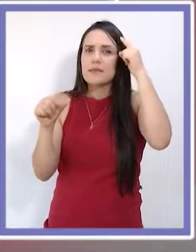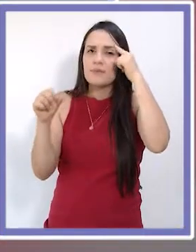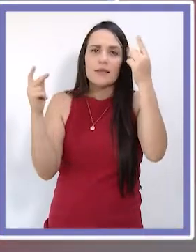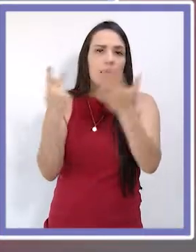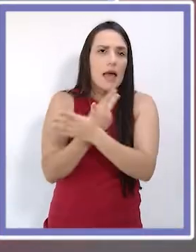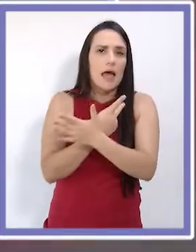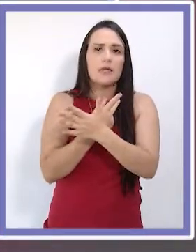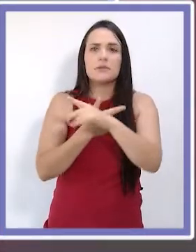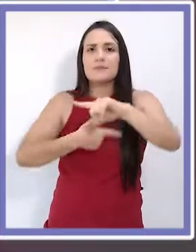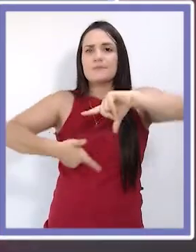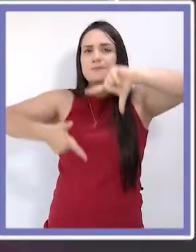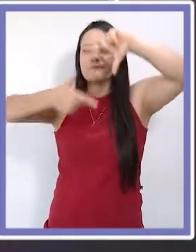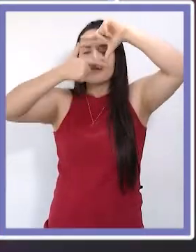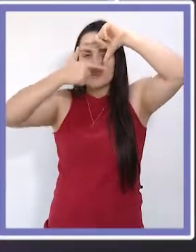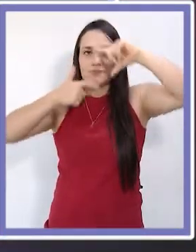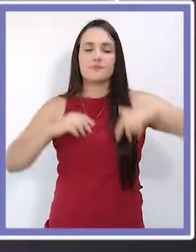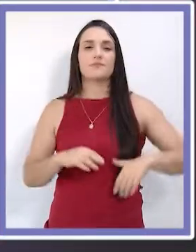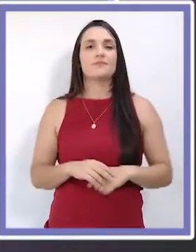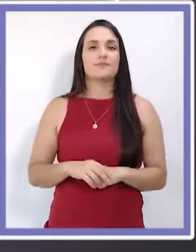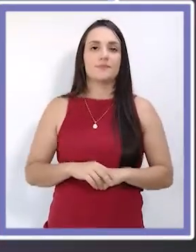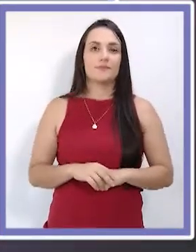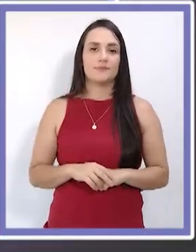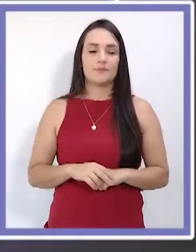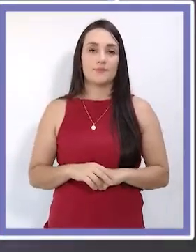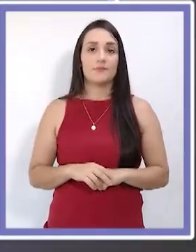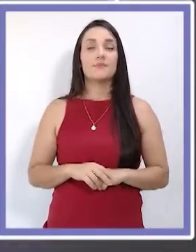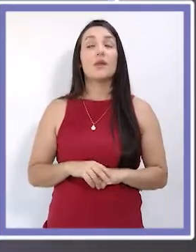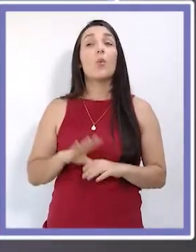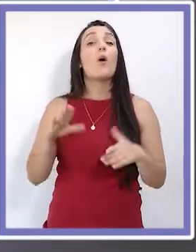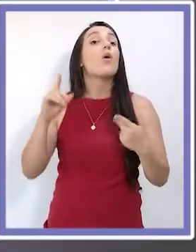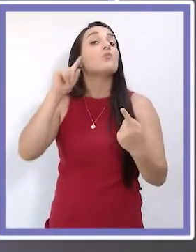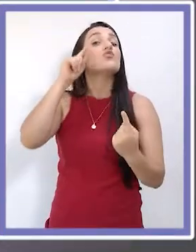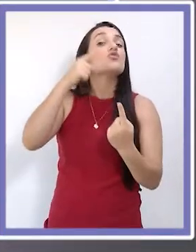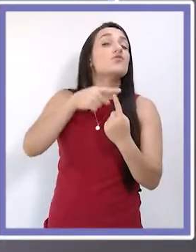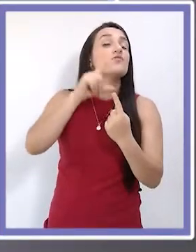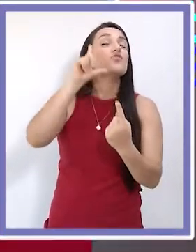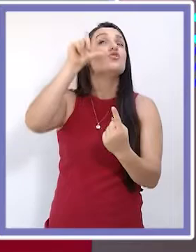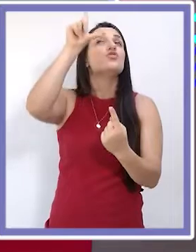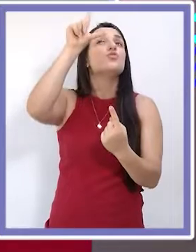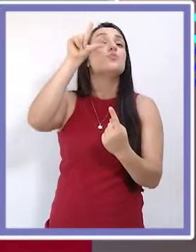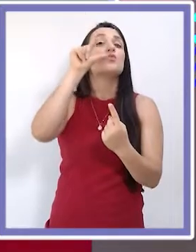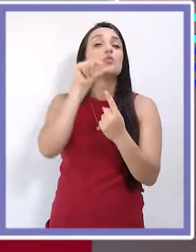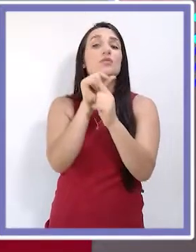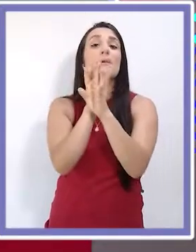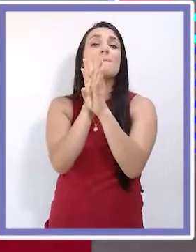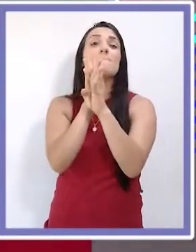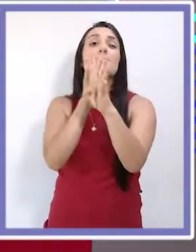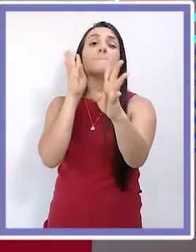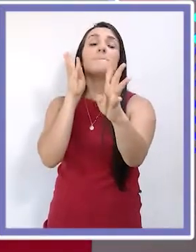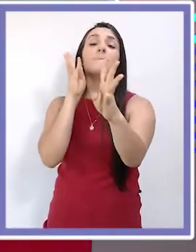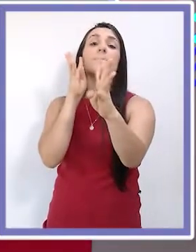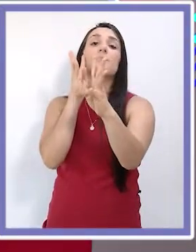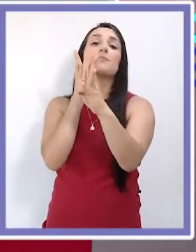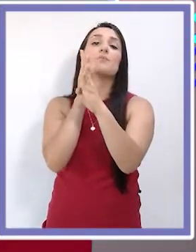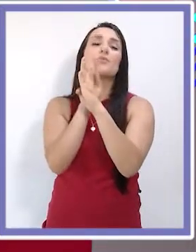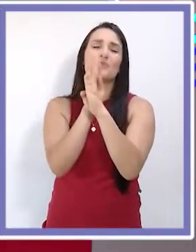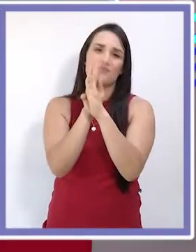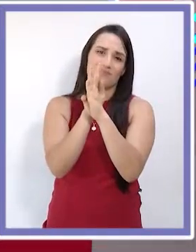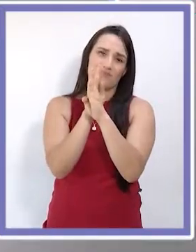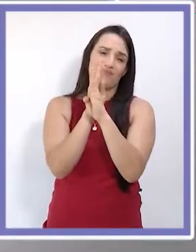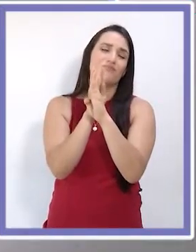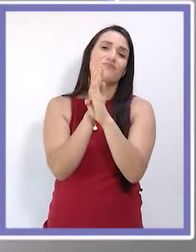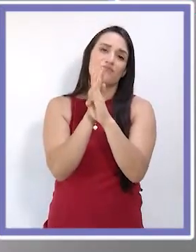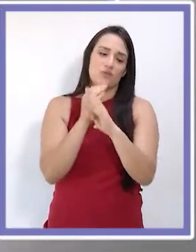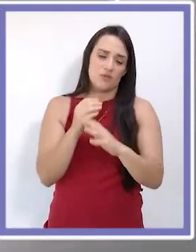conceitos, paradigmas, e dessa forma nós podermos diminuir essa fila, que ela seja cada vez